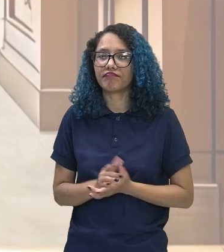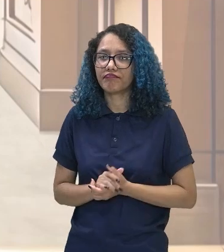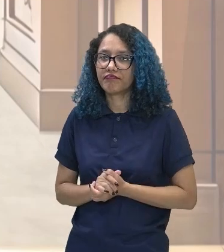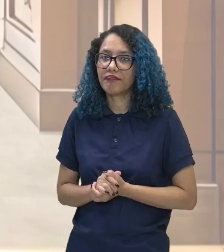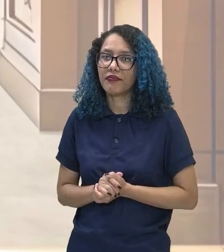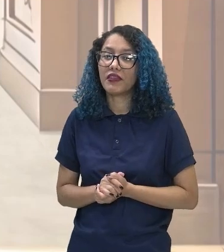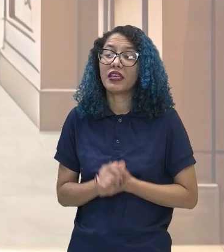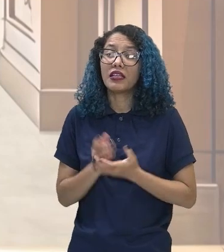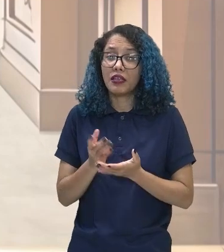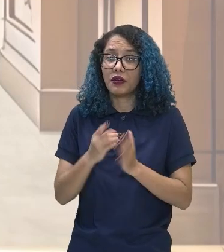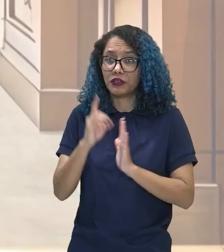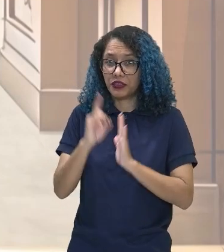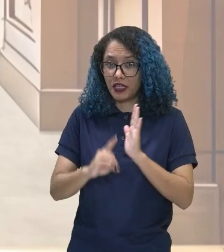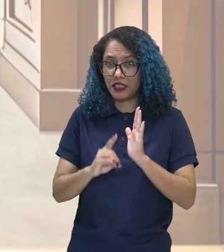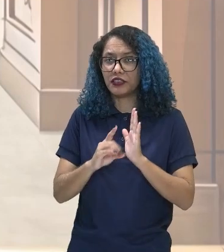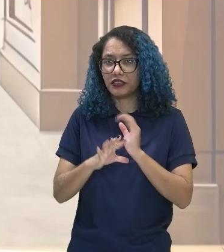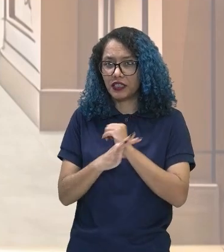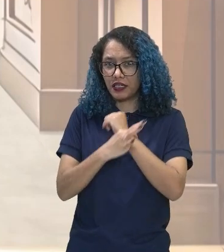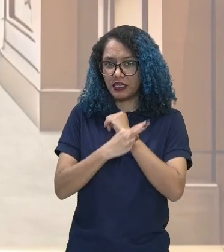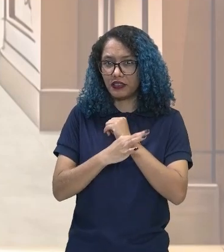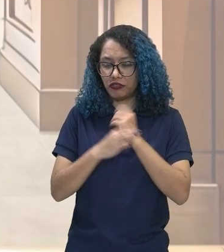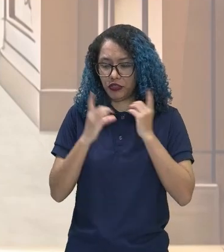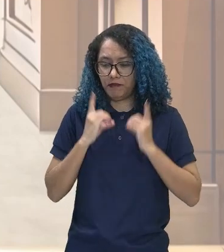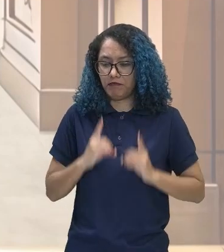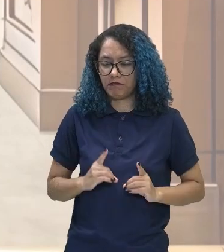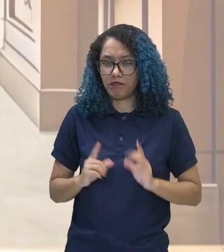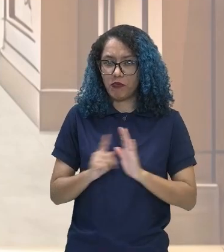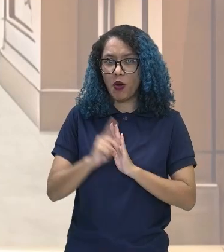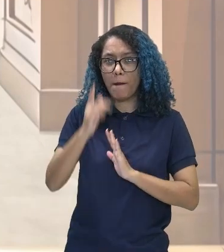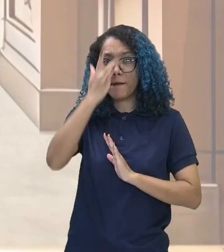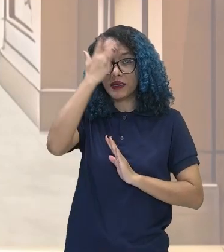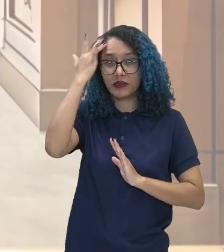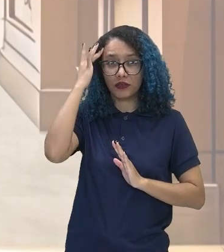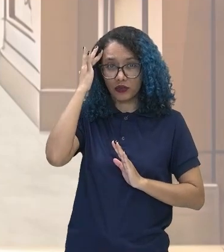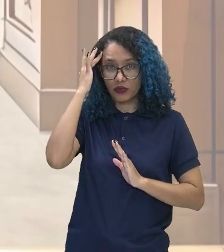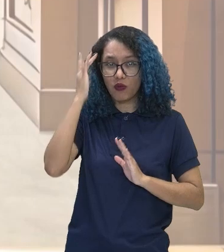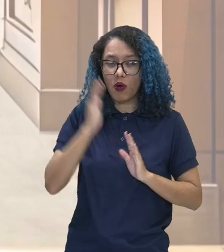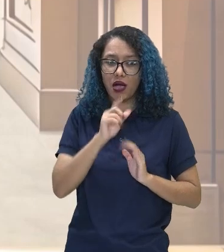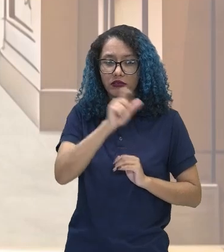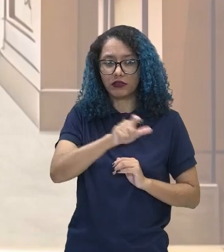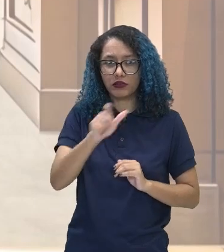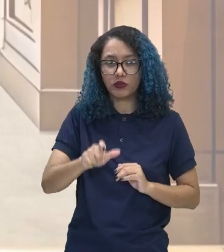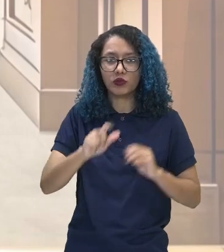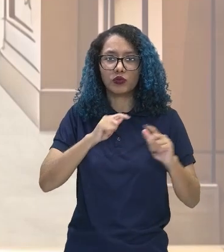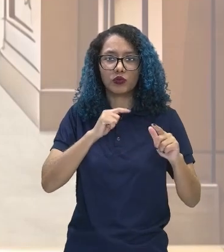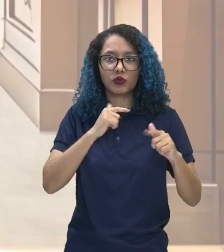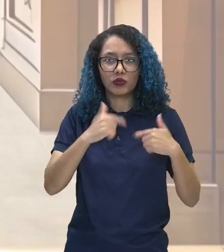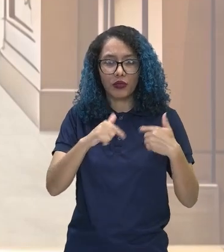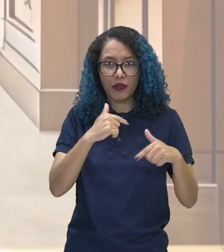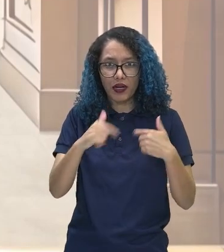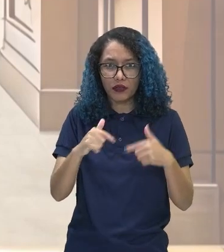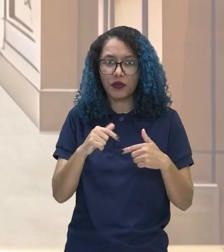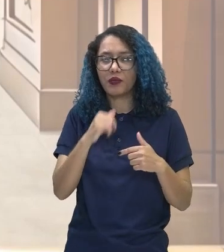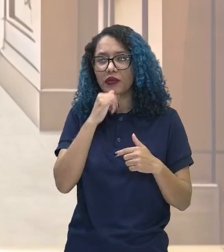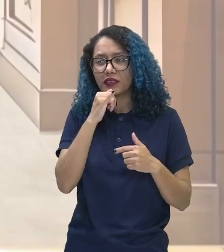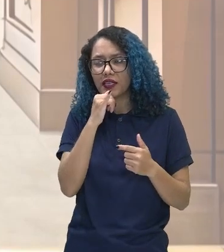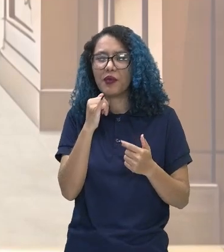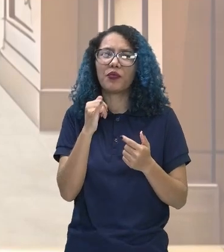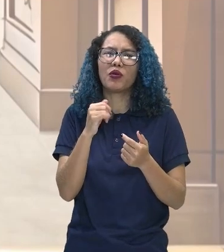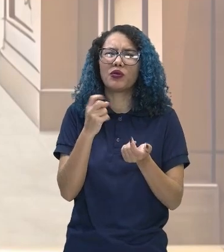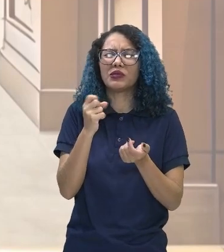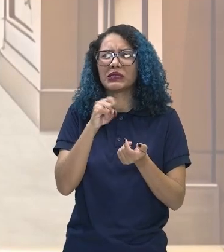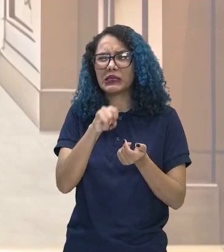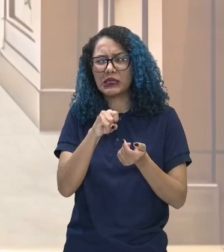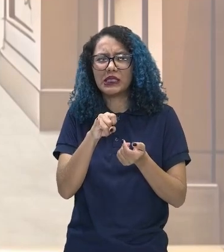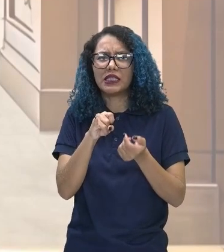que garantem a dignidade da pessoa humana para o trabalhador, fazendo assim a proteção contra a exploração, quando